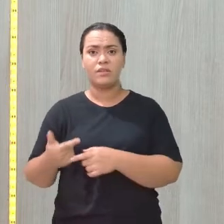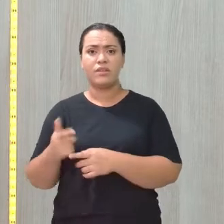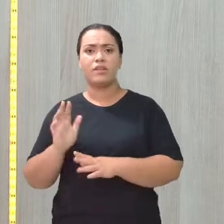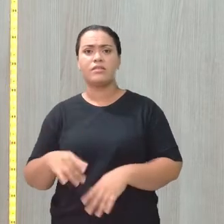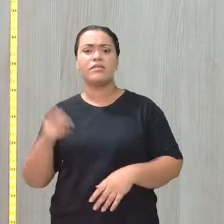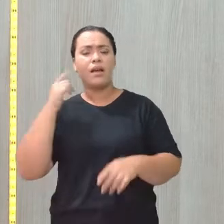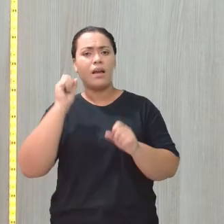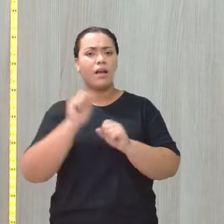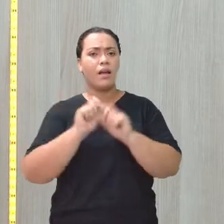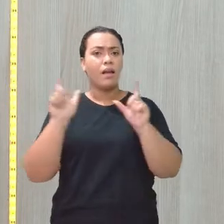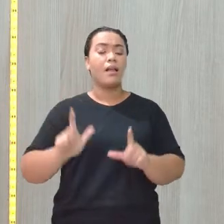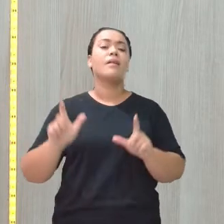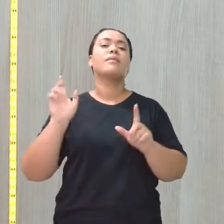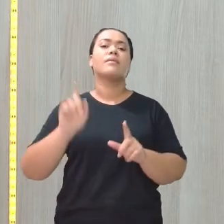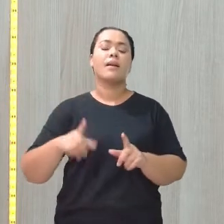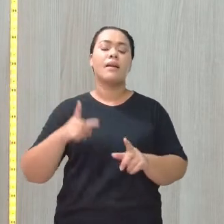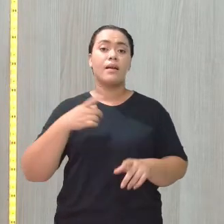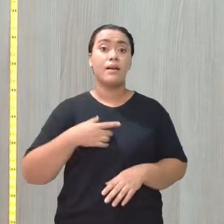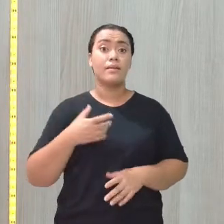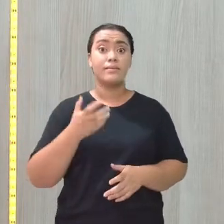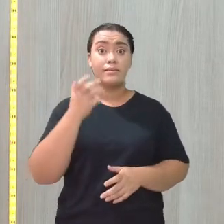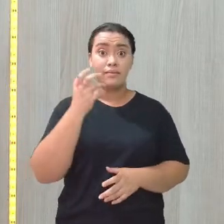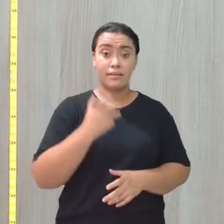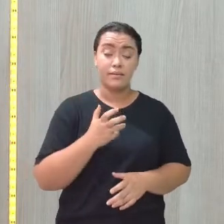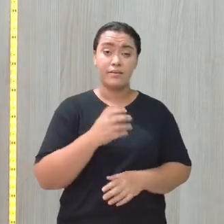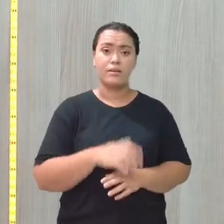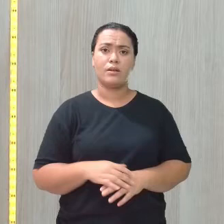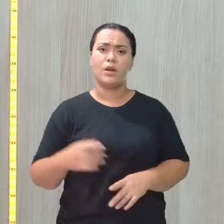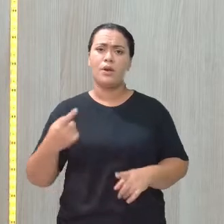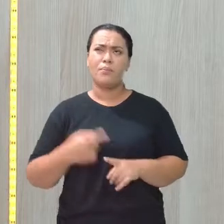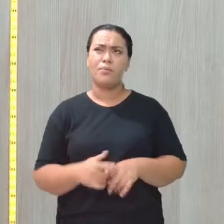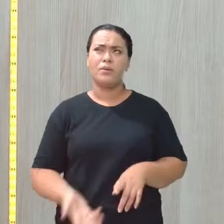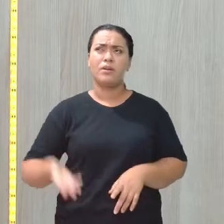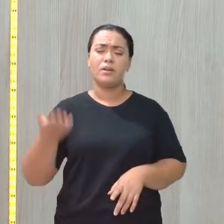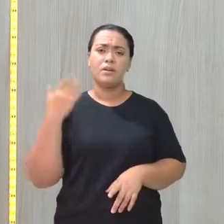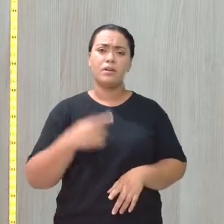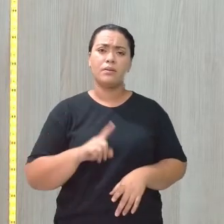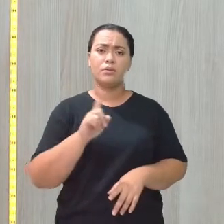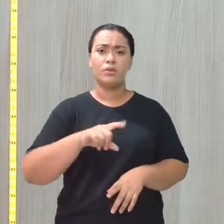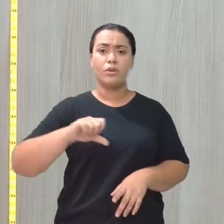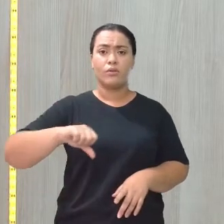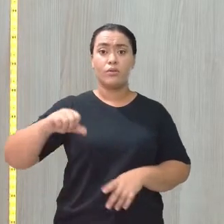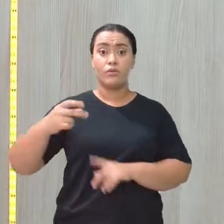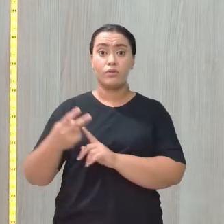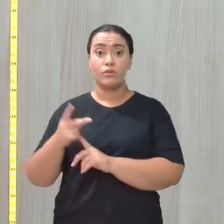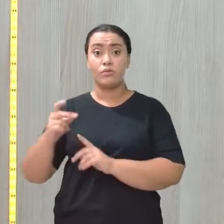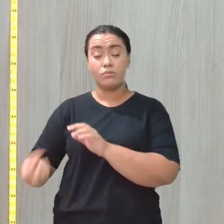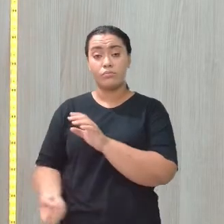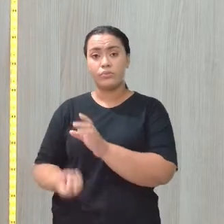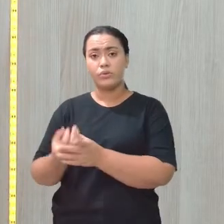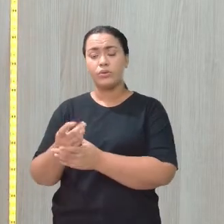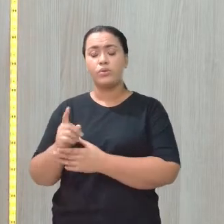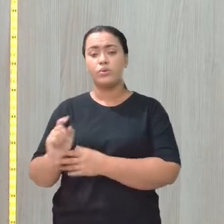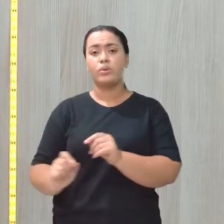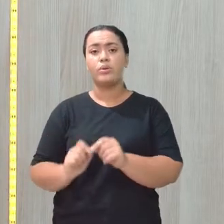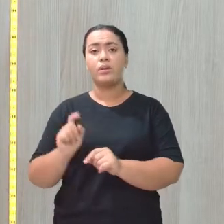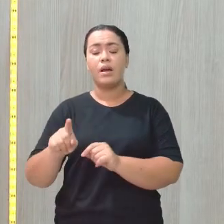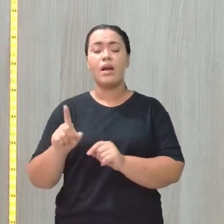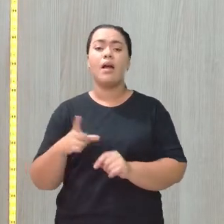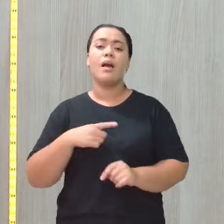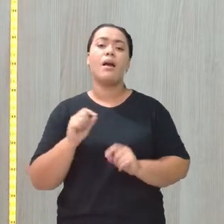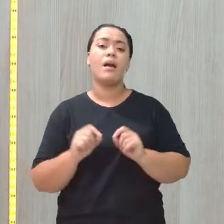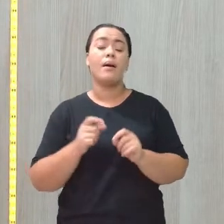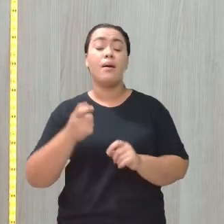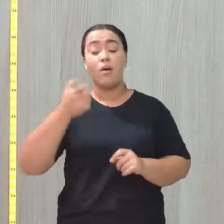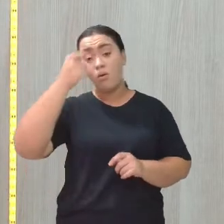alerta ainda mais sério, né? Porque em 92 surgiu e nós vemos que só surgiu realmente para